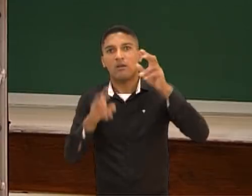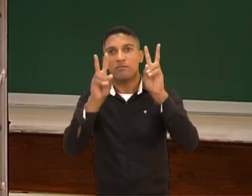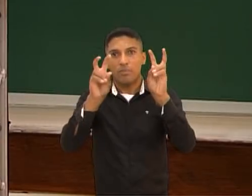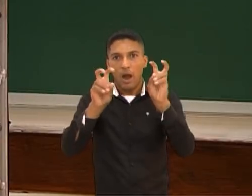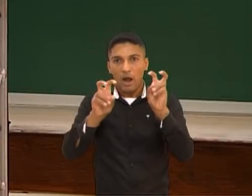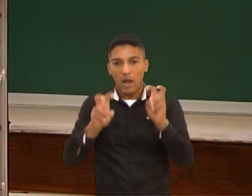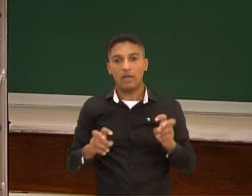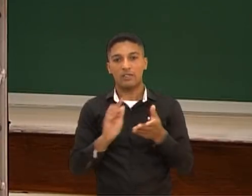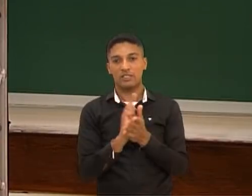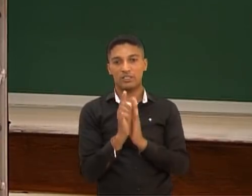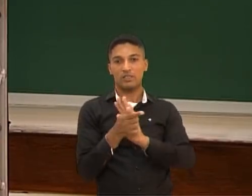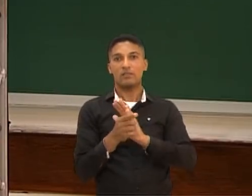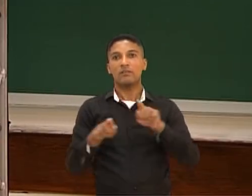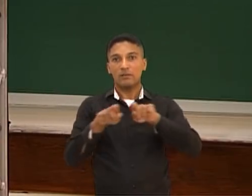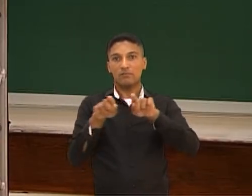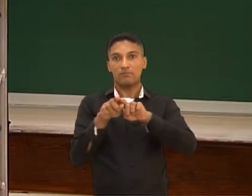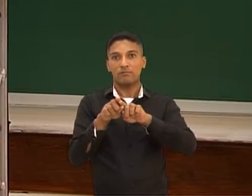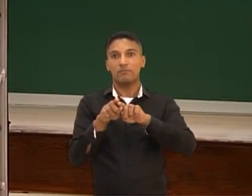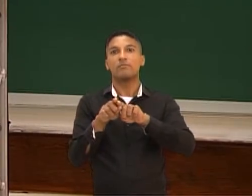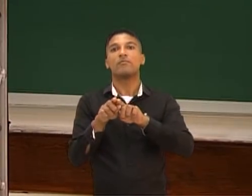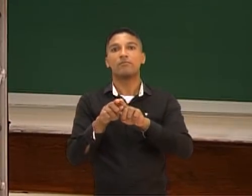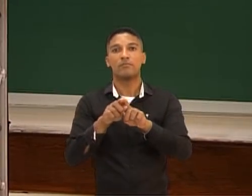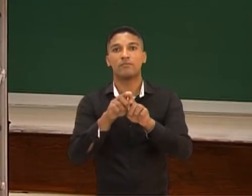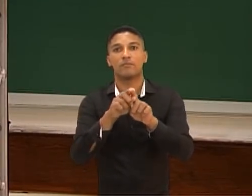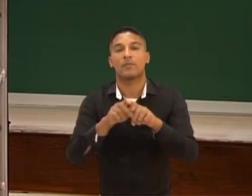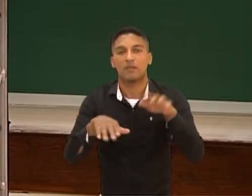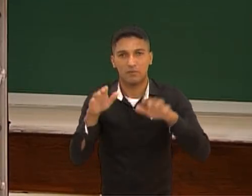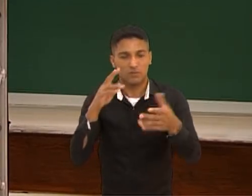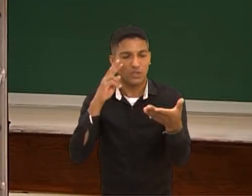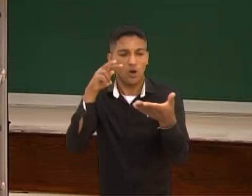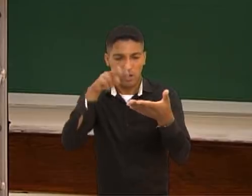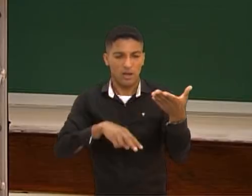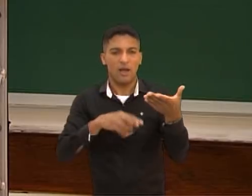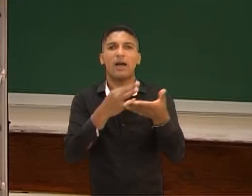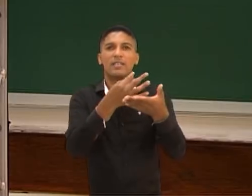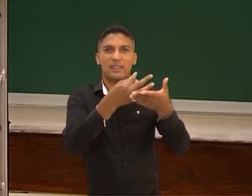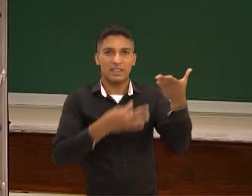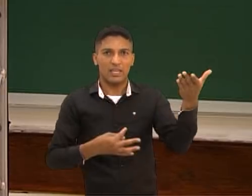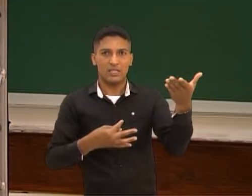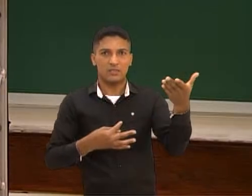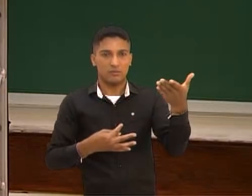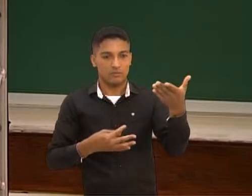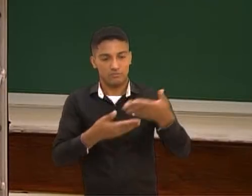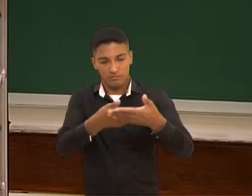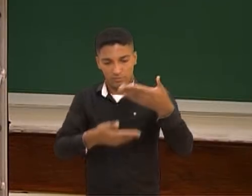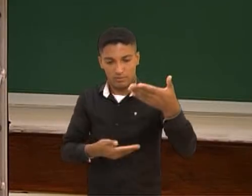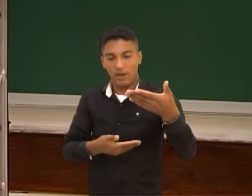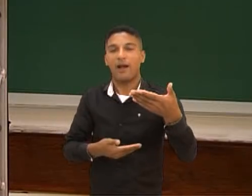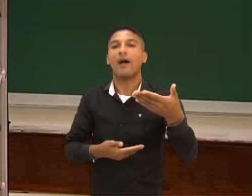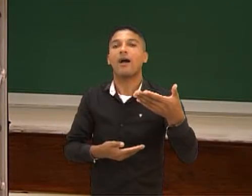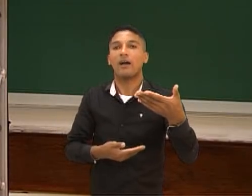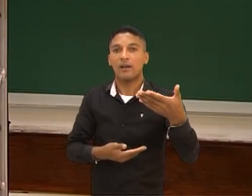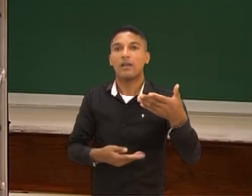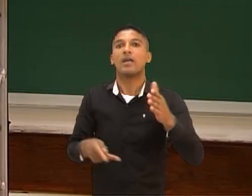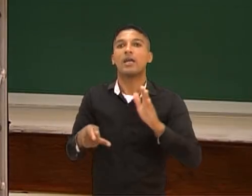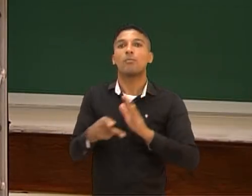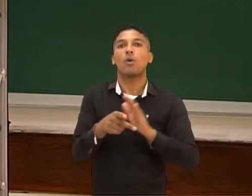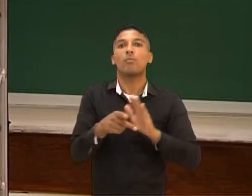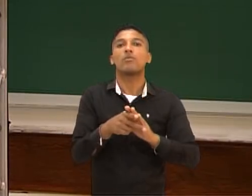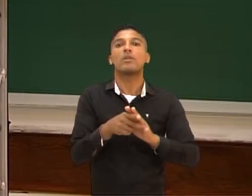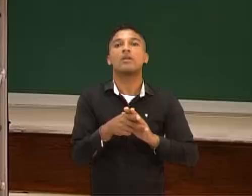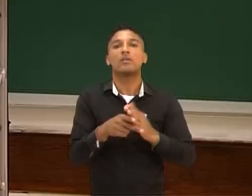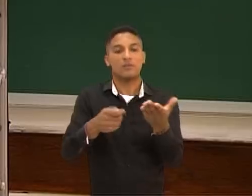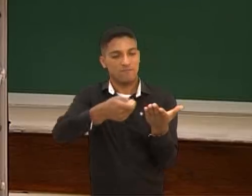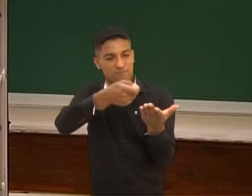ali predominam e fazem com que a gente diga, não, esse texto pertence ao gênero discursivo, ele é um texto dissertativo, ou ele